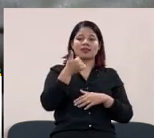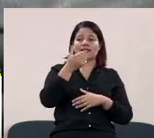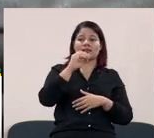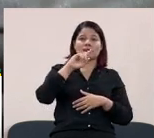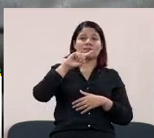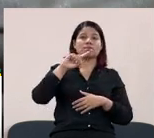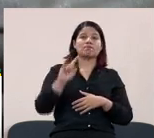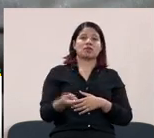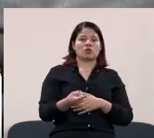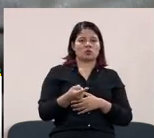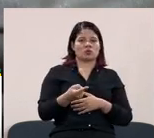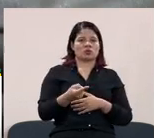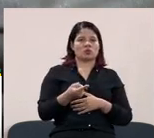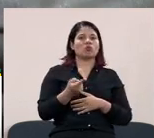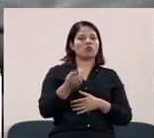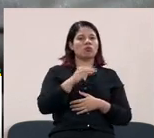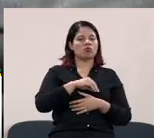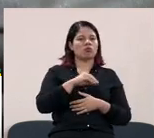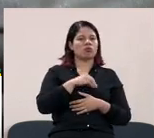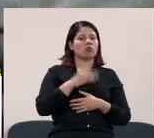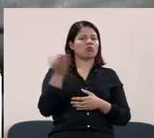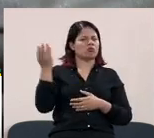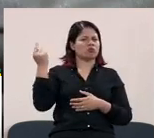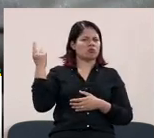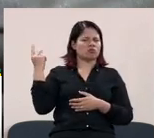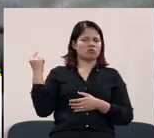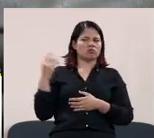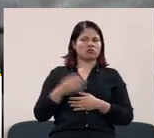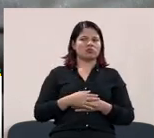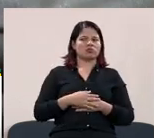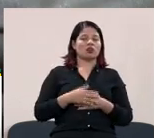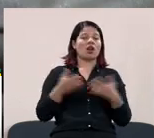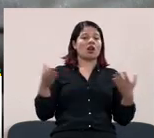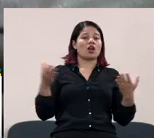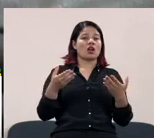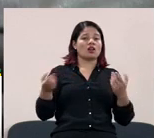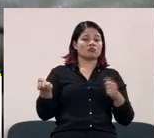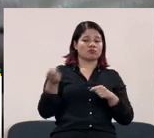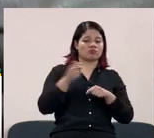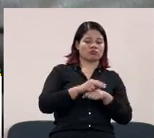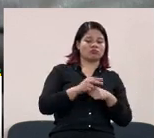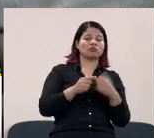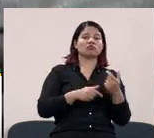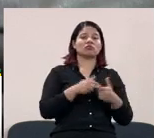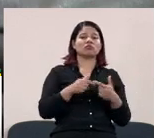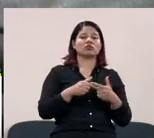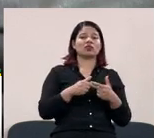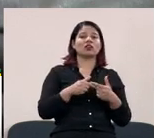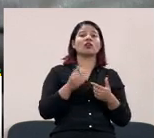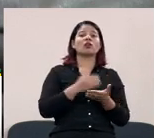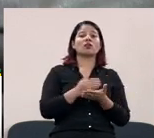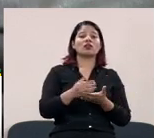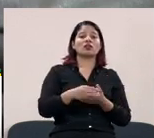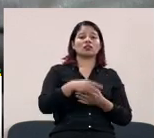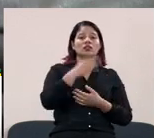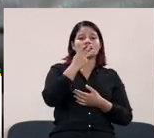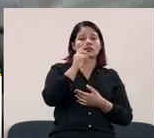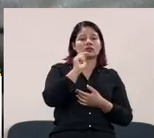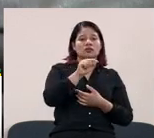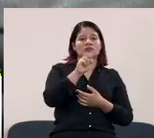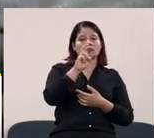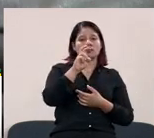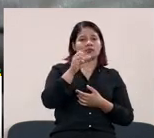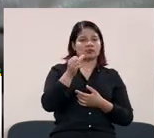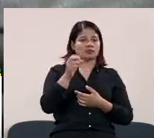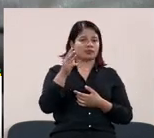Infelizmente, hoje, o salário do professor, quando ingressa no serviço público, é R$ 3.564. Então,